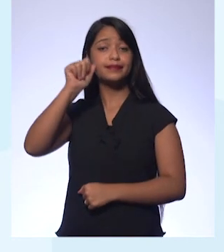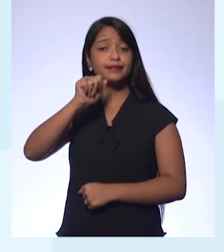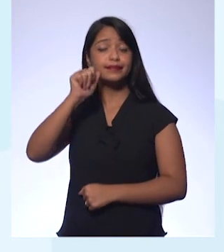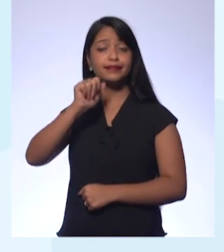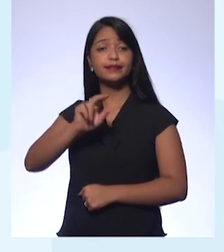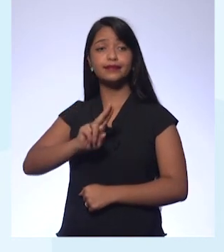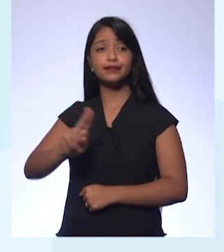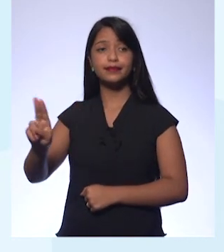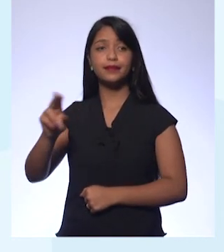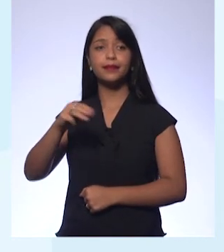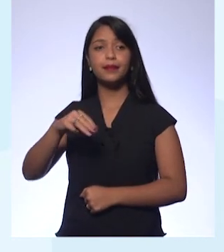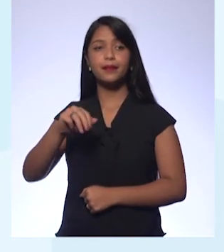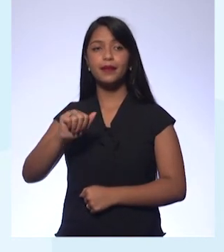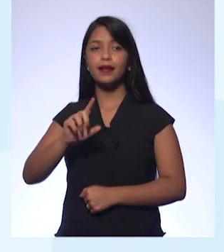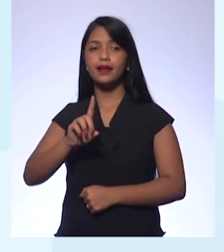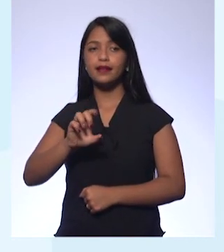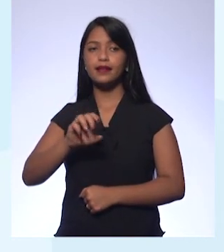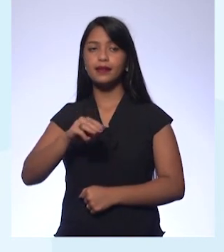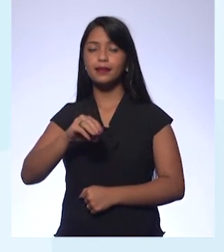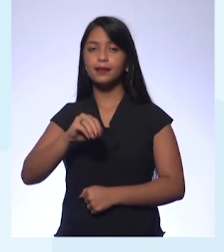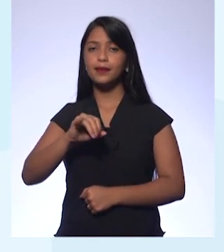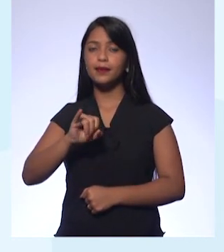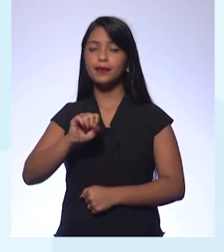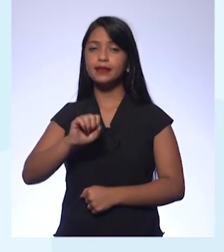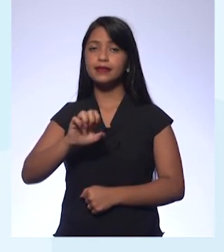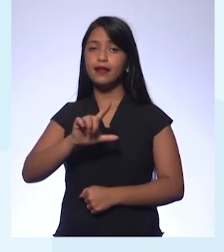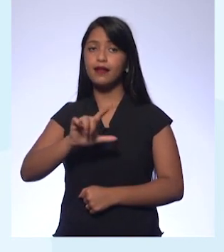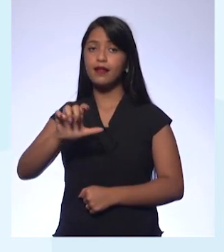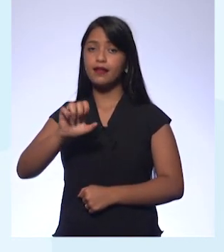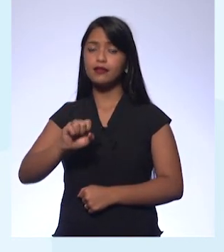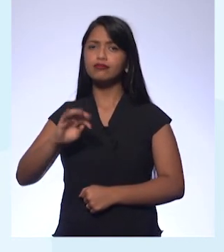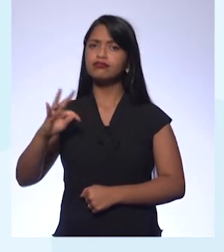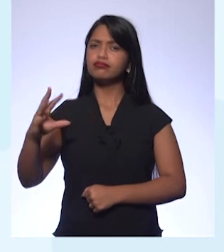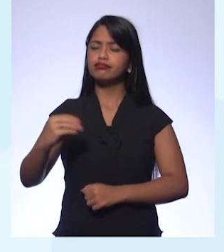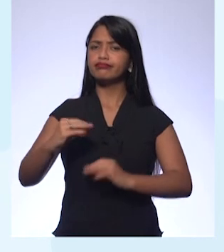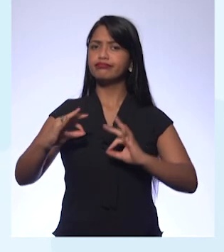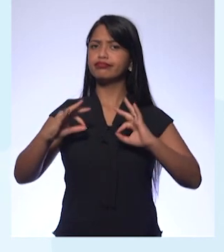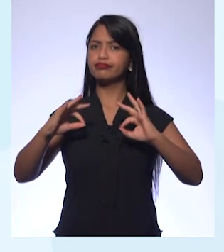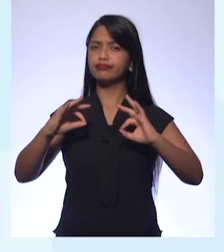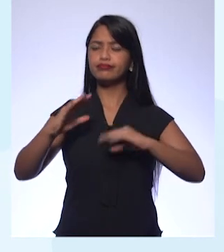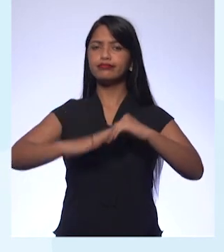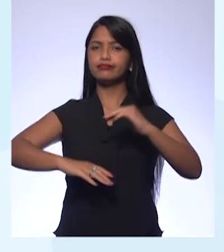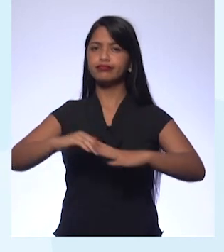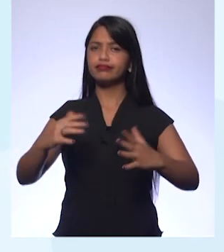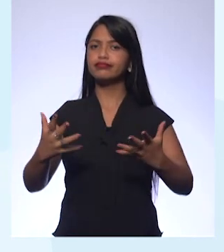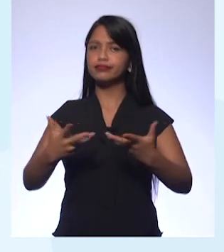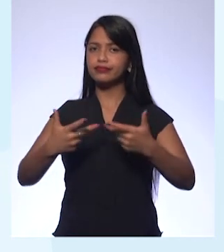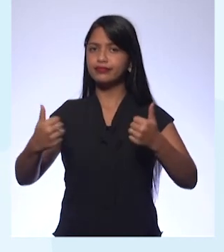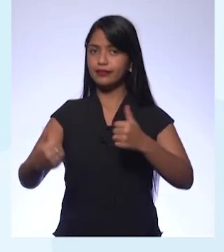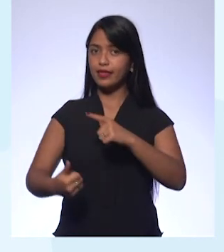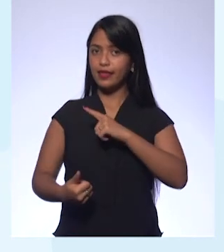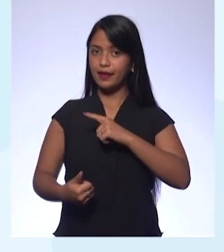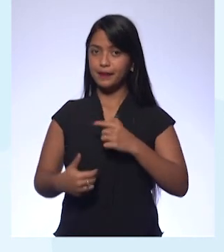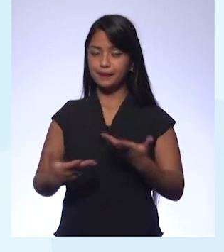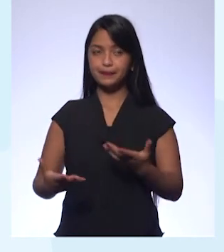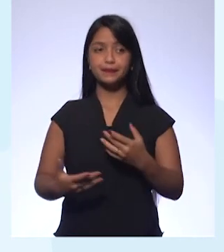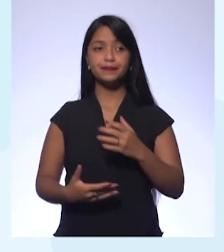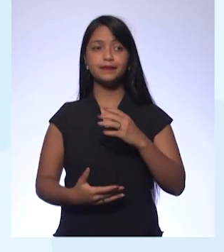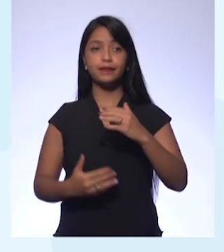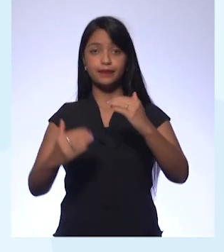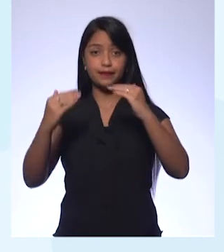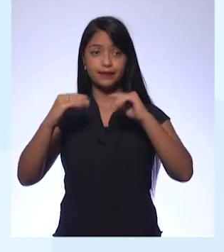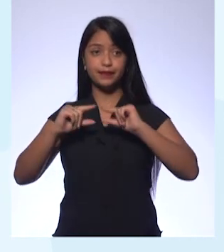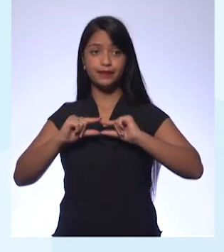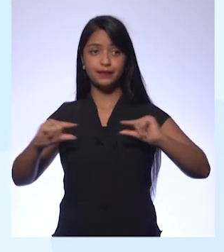de mademoiselles e eram todas mimosas e muito prendadas. Aí a outra é, o mesmo